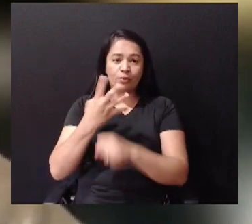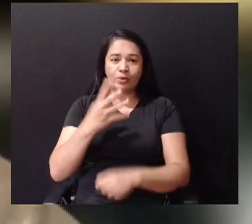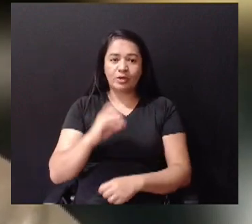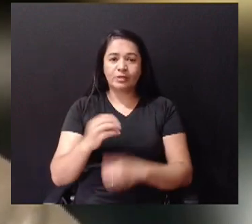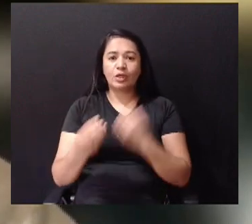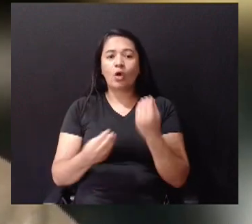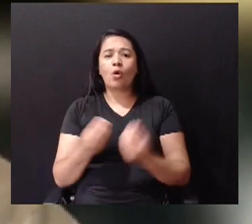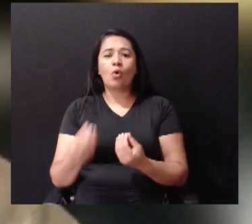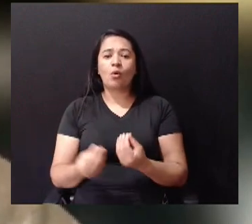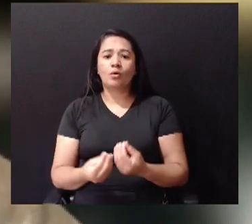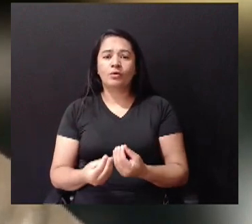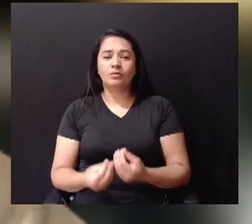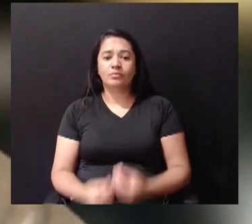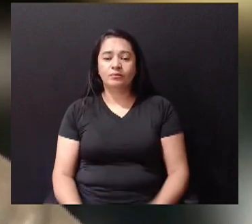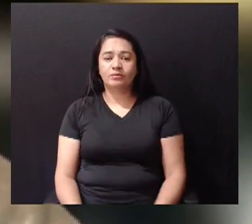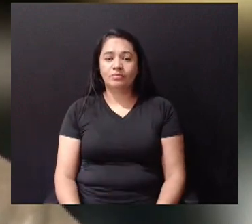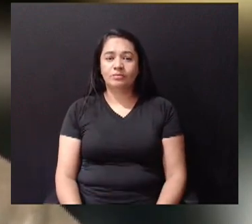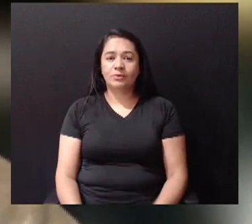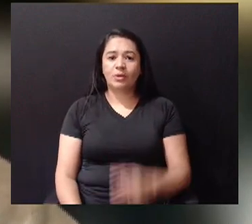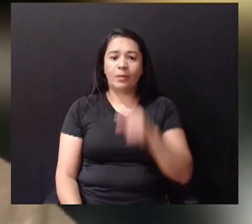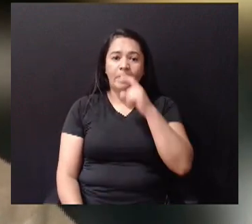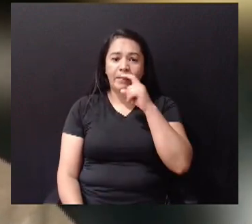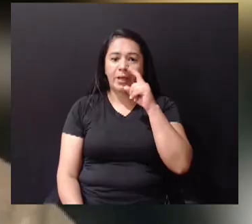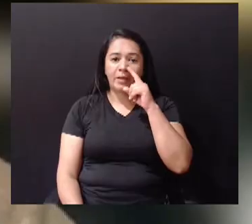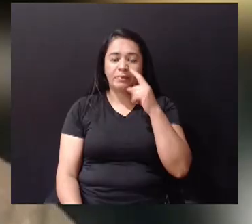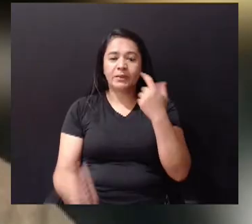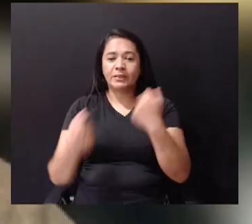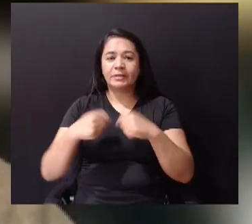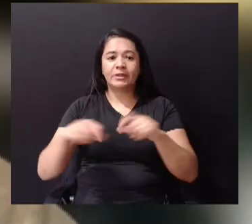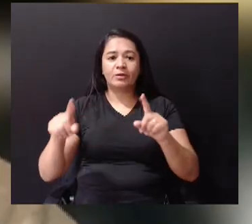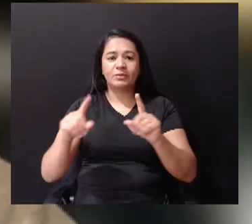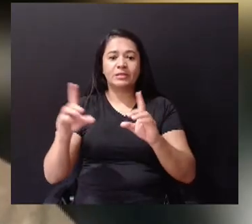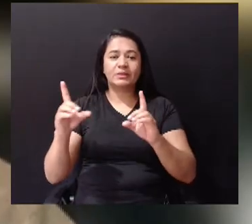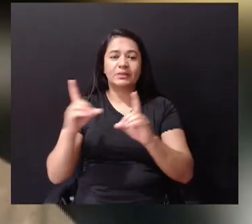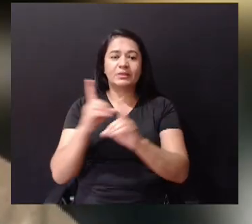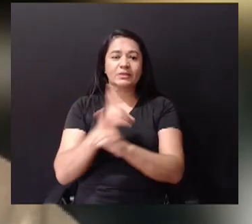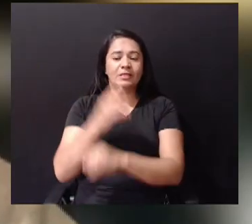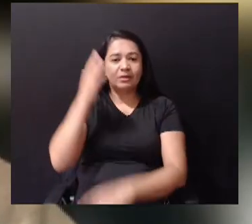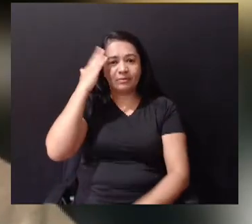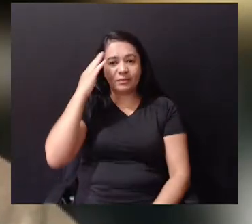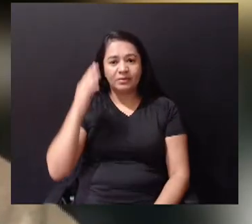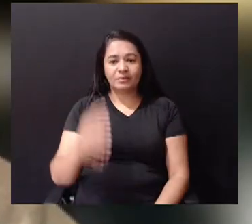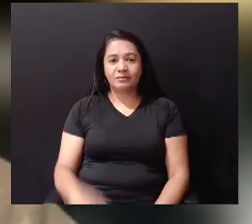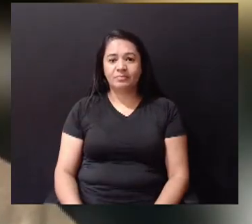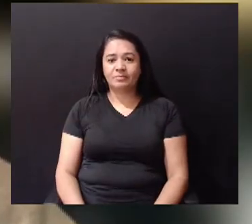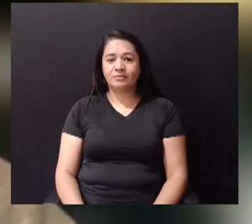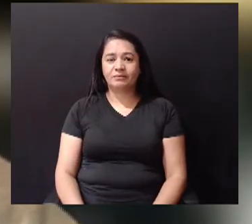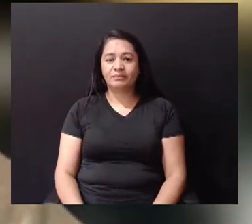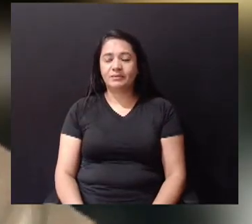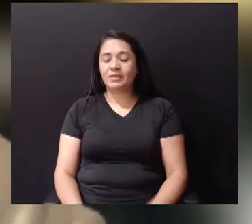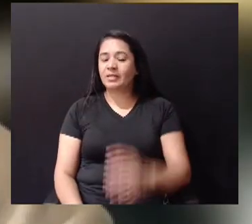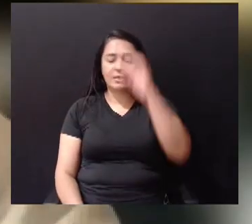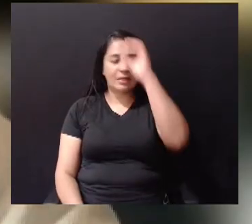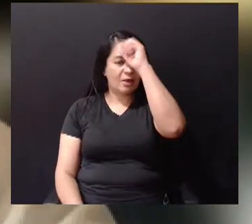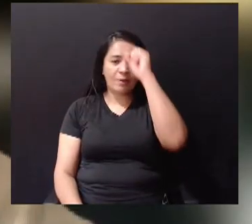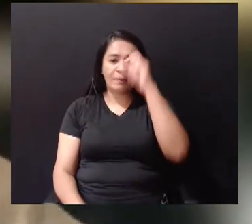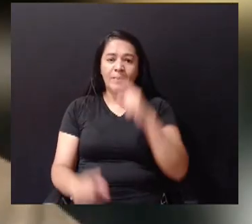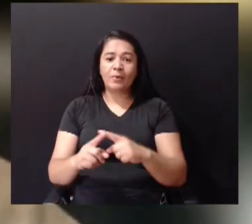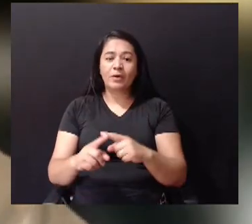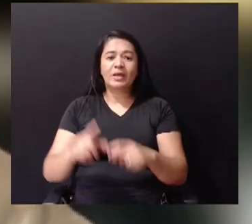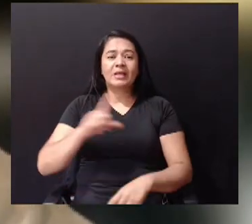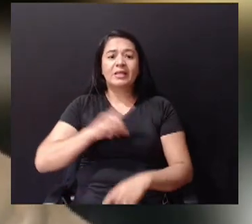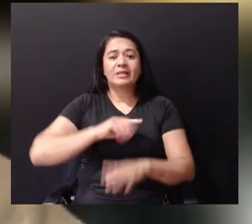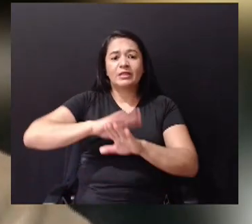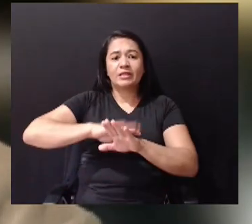acho que os pais têm que saber o diagnóstico, fazer diagnóstico, não é função do pai, nem da mãe, e não vai aprender, porque estão muitas doenças, nós estamos falando de tumor cerebral,